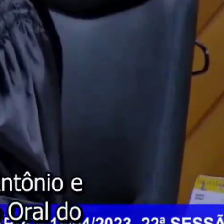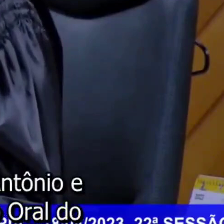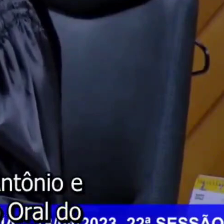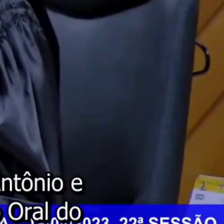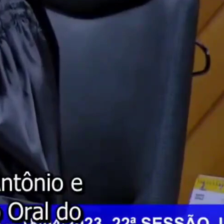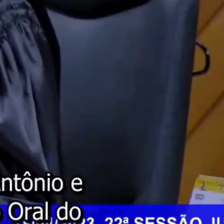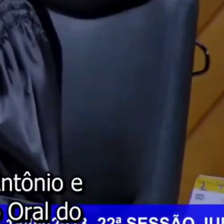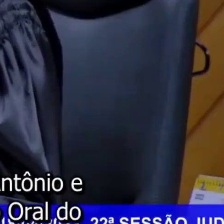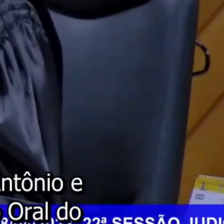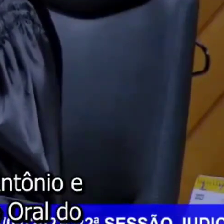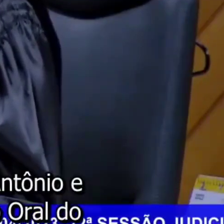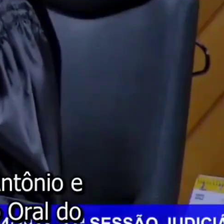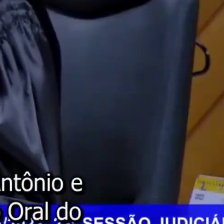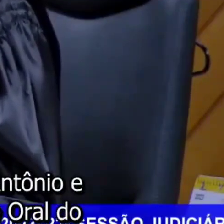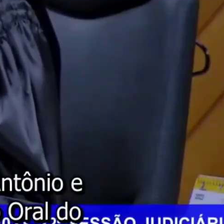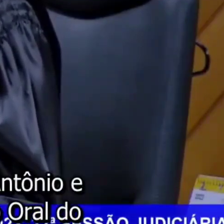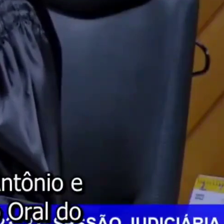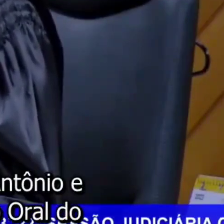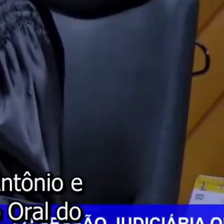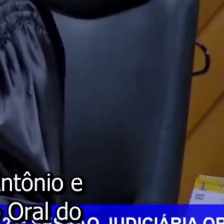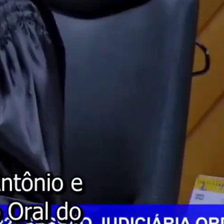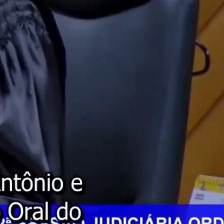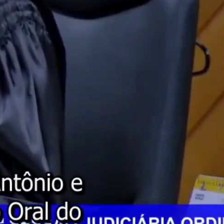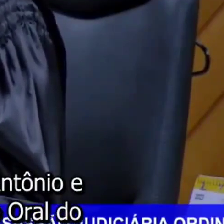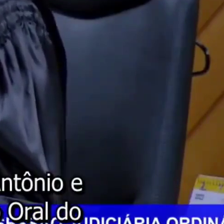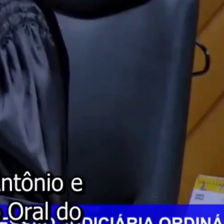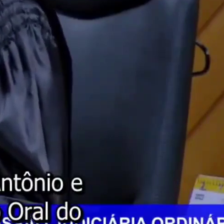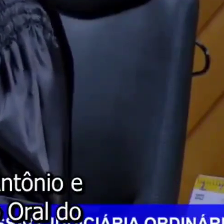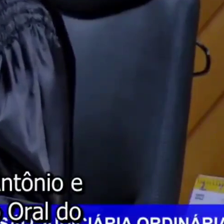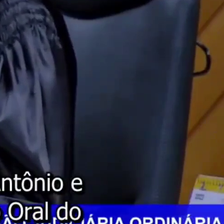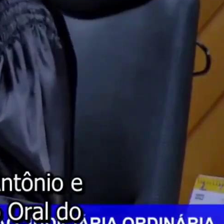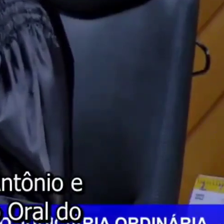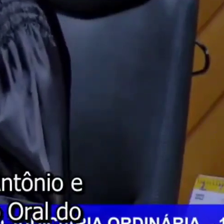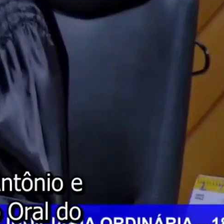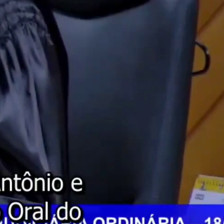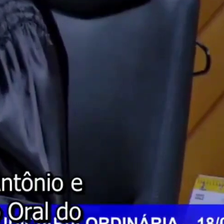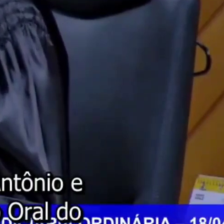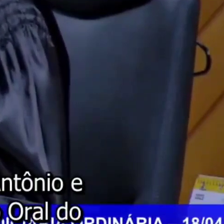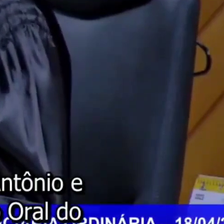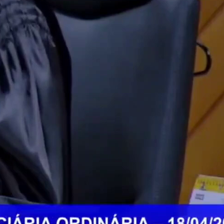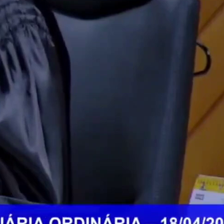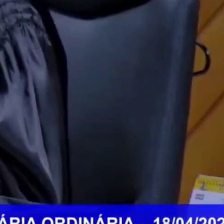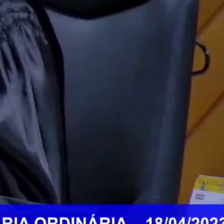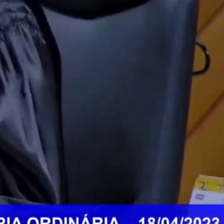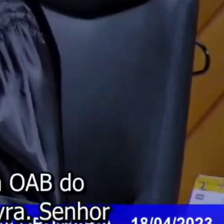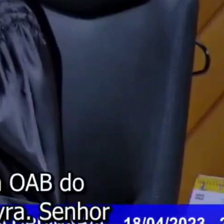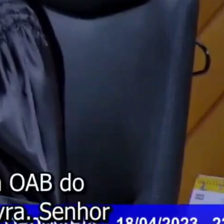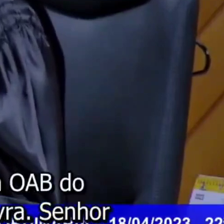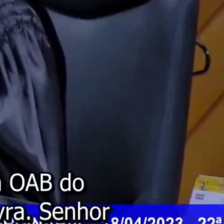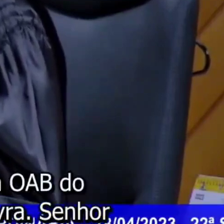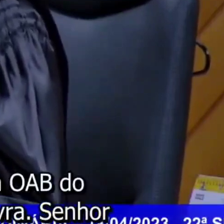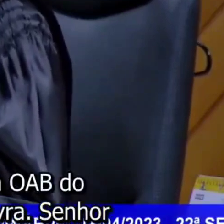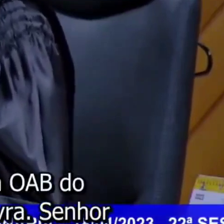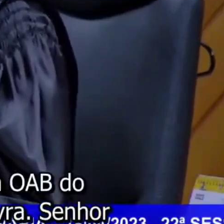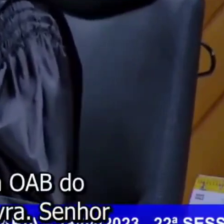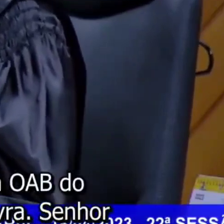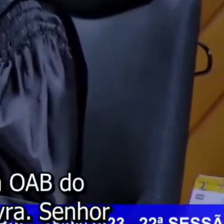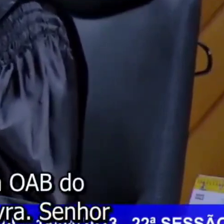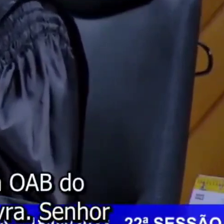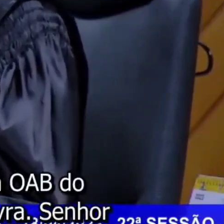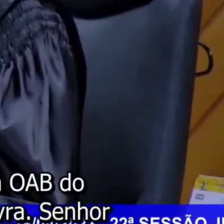é o ilustre desembargador Carmo Antônio, e haverá, desembargador Carmo, sustentação oral do advogado